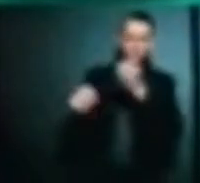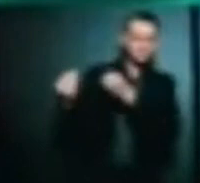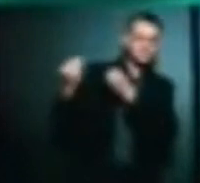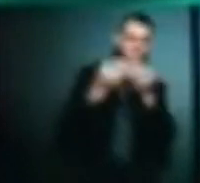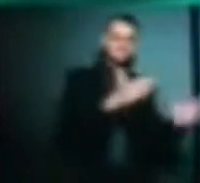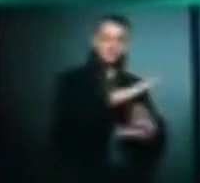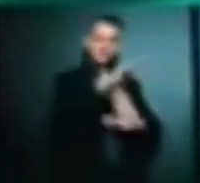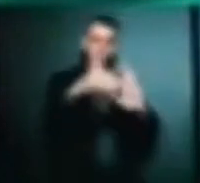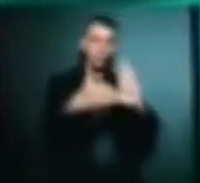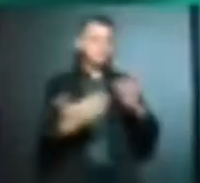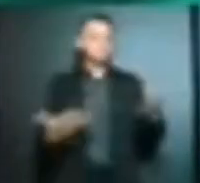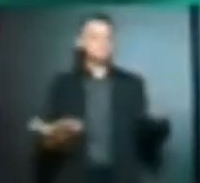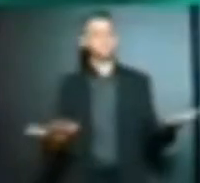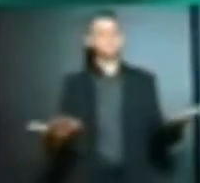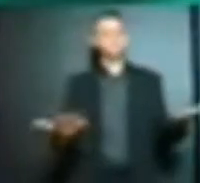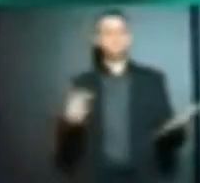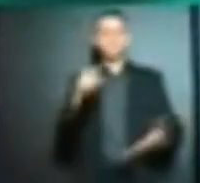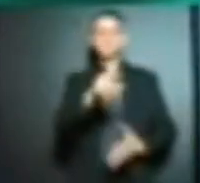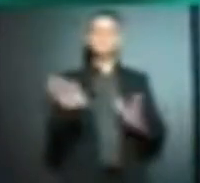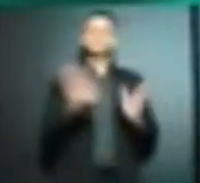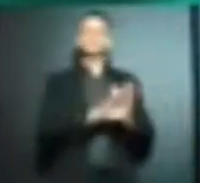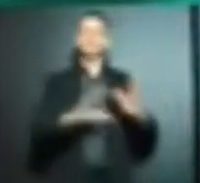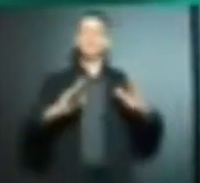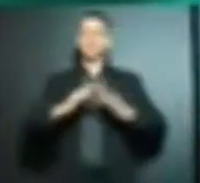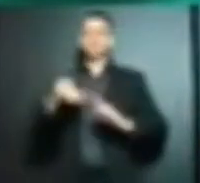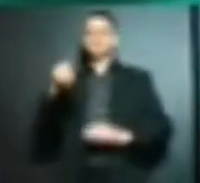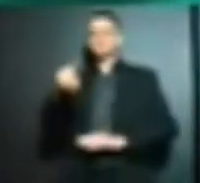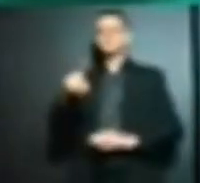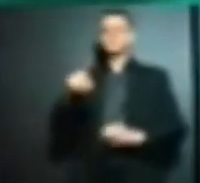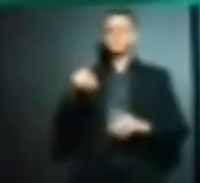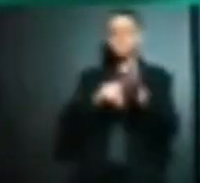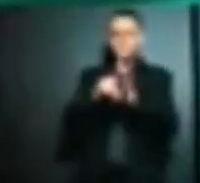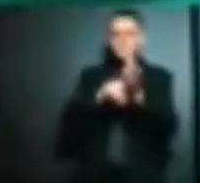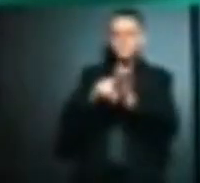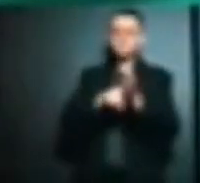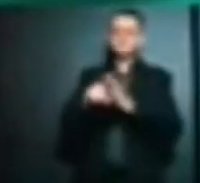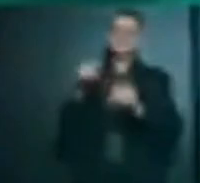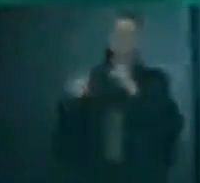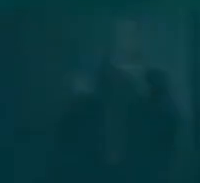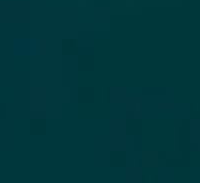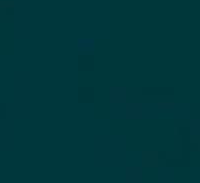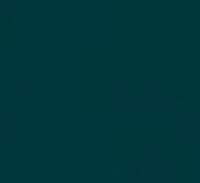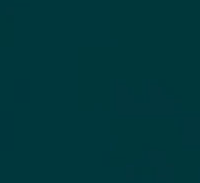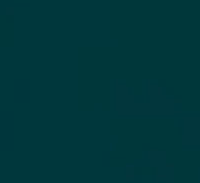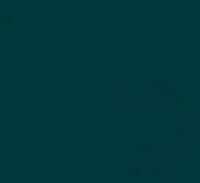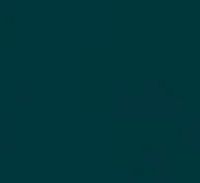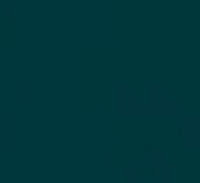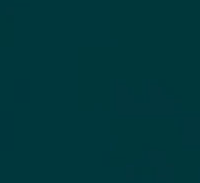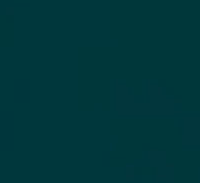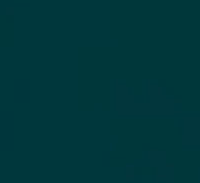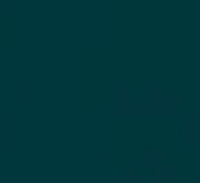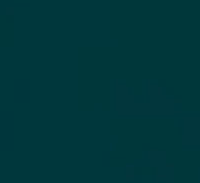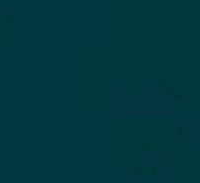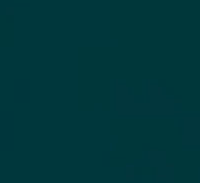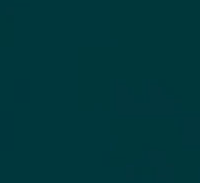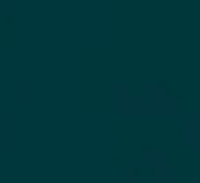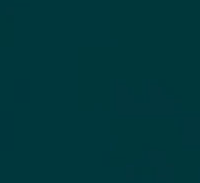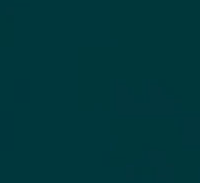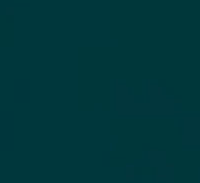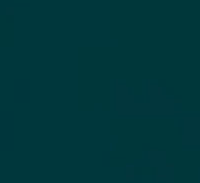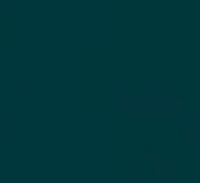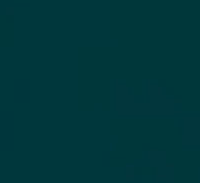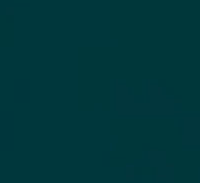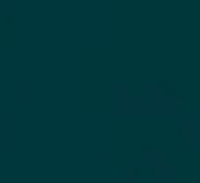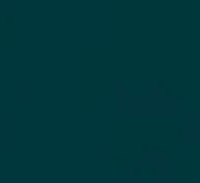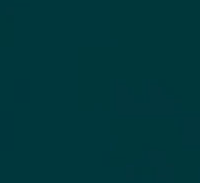para todos? E quando vocês chegarem em casa, vocês vão para a internet e pesquisa. Que tipo de direito que os homens têm e as